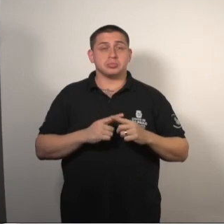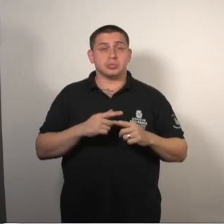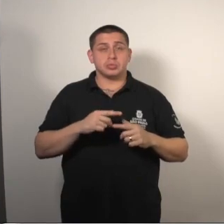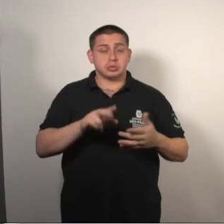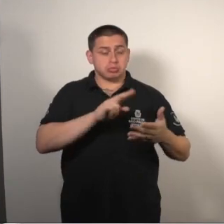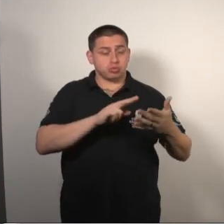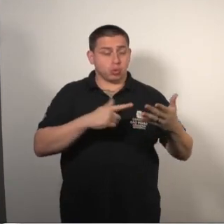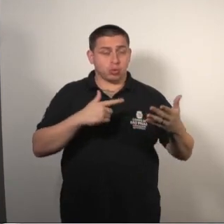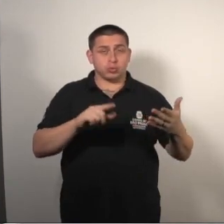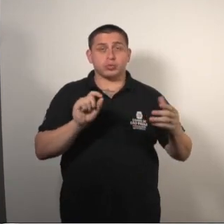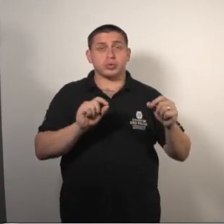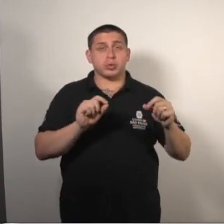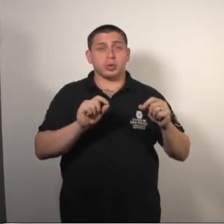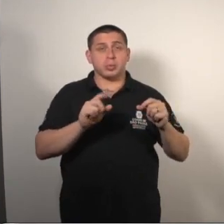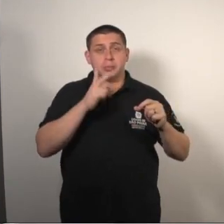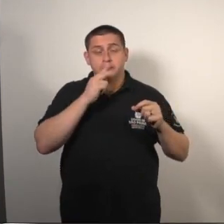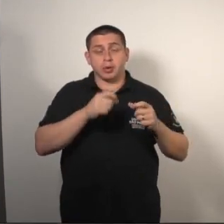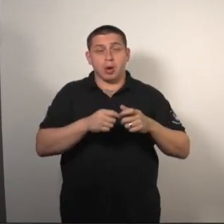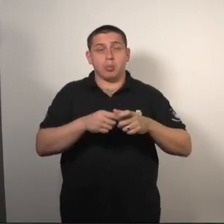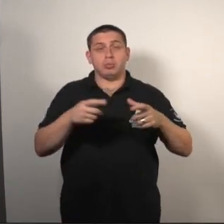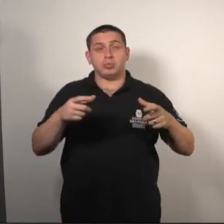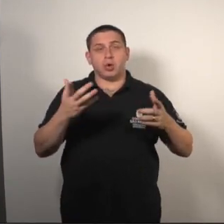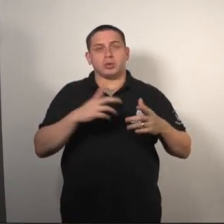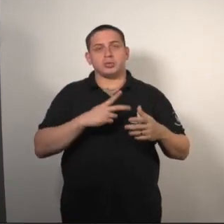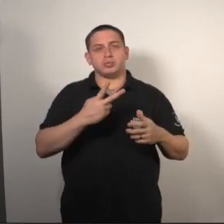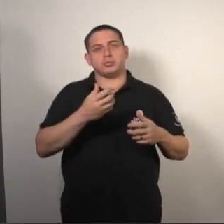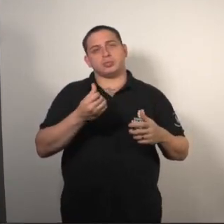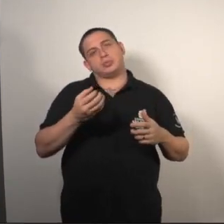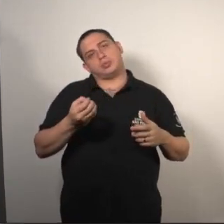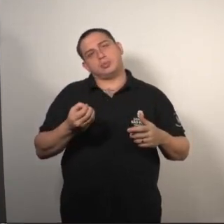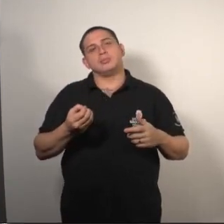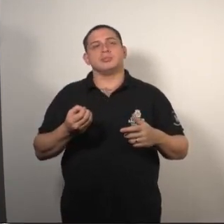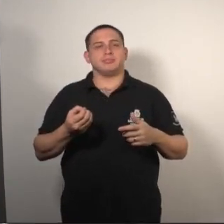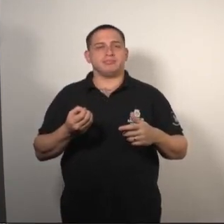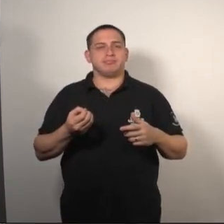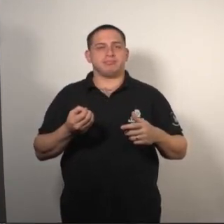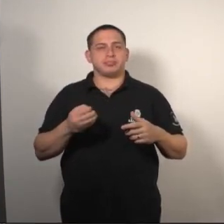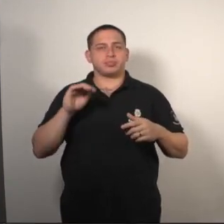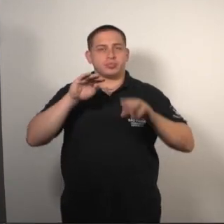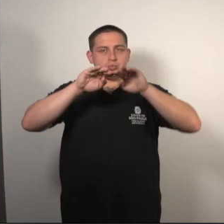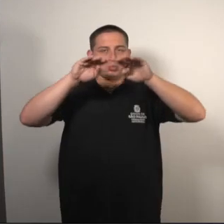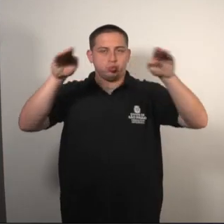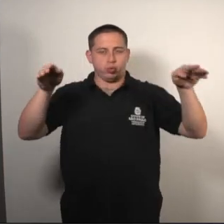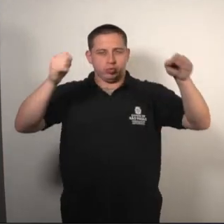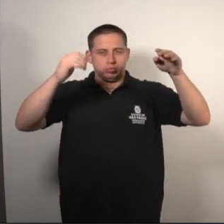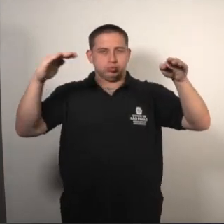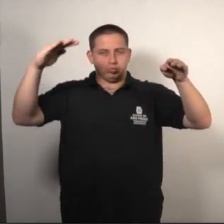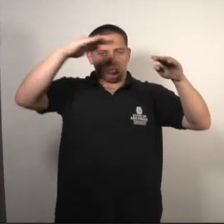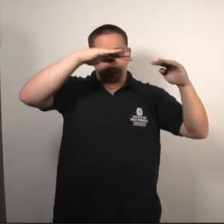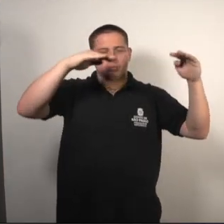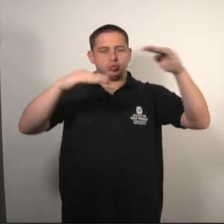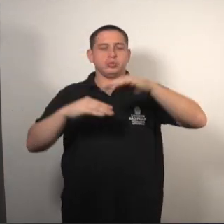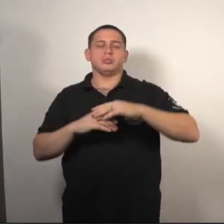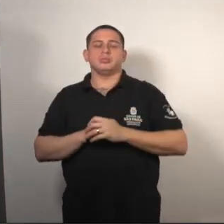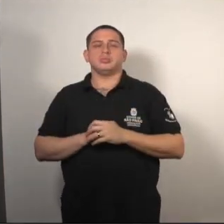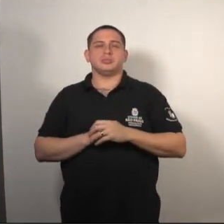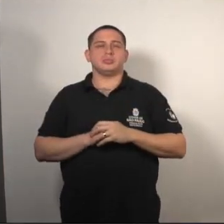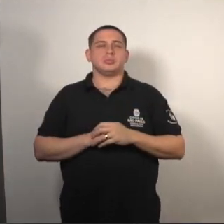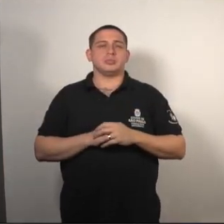nós passamos para 260, mas como o prefeito mostrou, nós estamos trabalhando com números